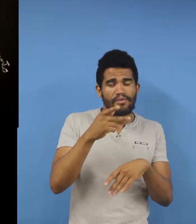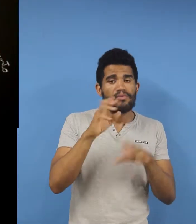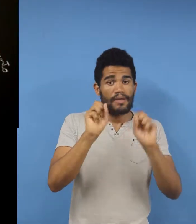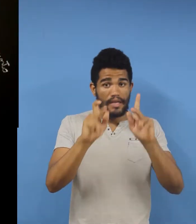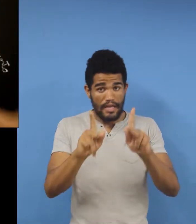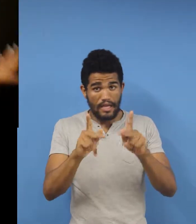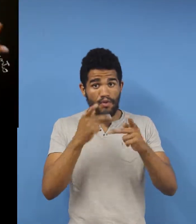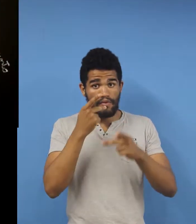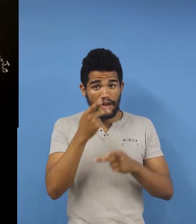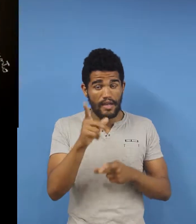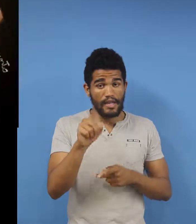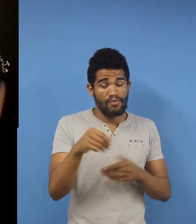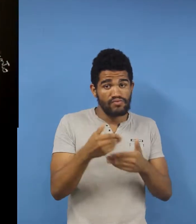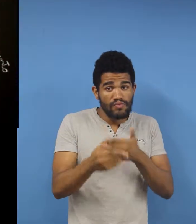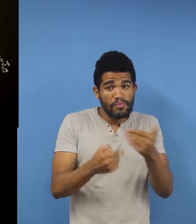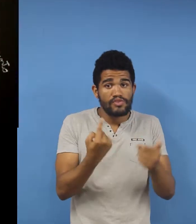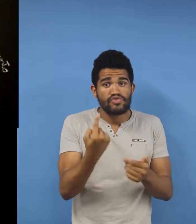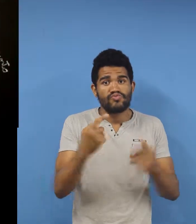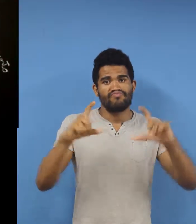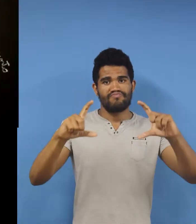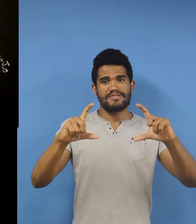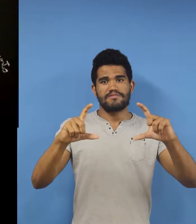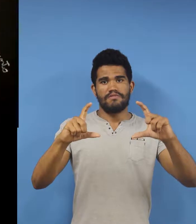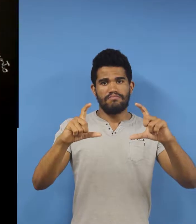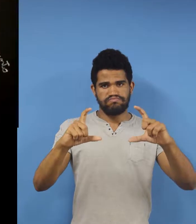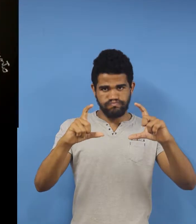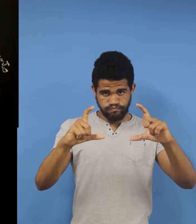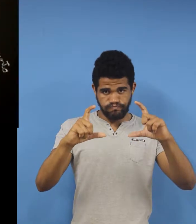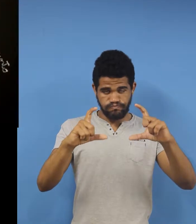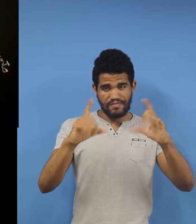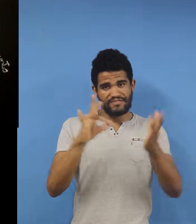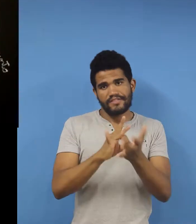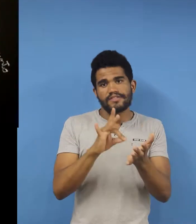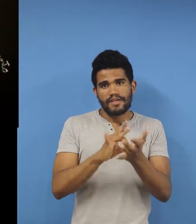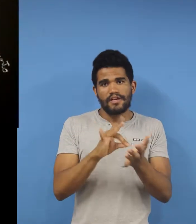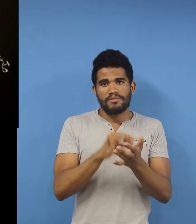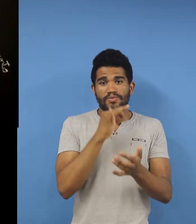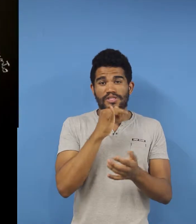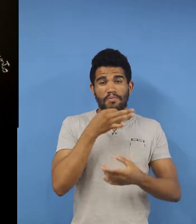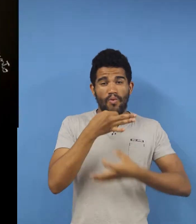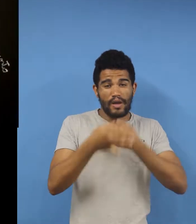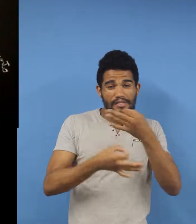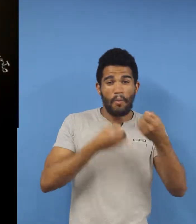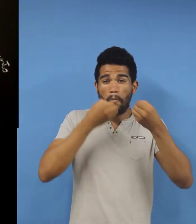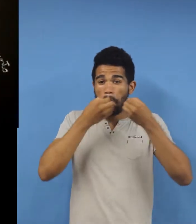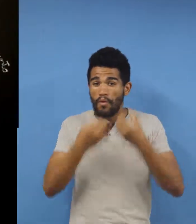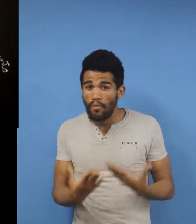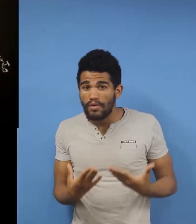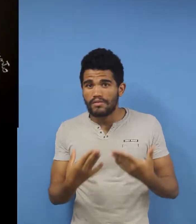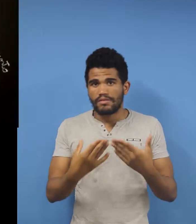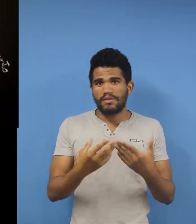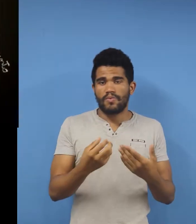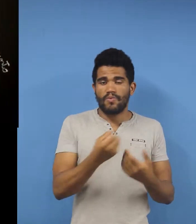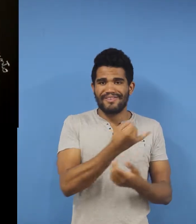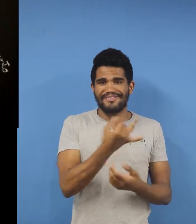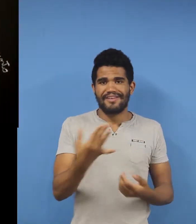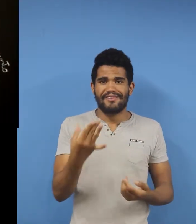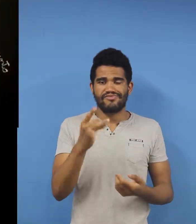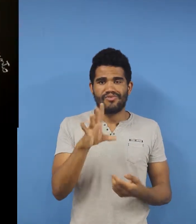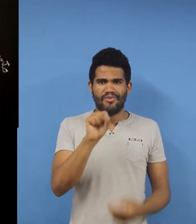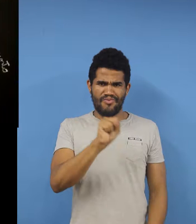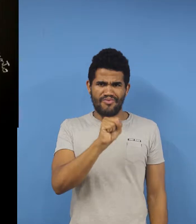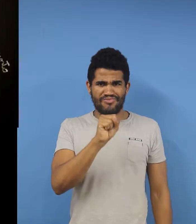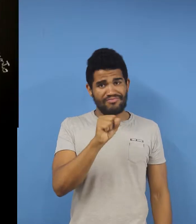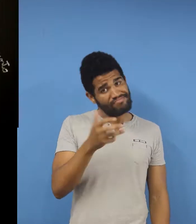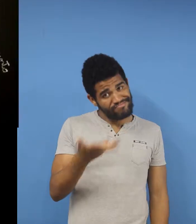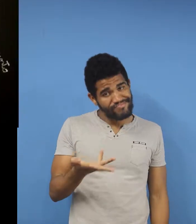normalmente 6, 7 linhas, a senhora acabou de dizer. Eu falei que é um desenvolvimento de um parágrafo só, então é impossível você fazer uma